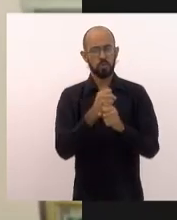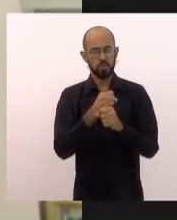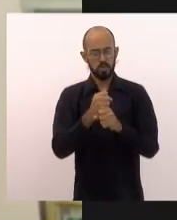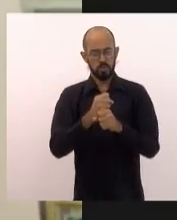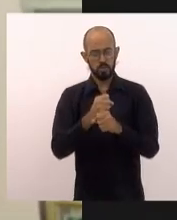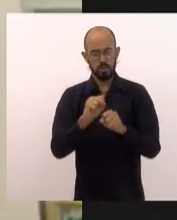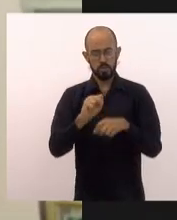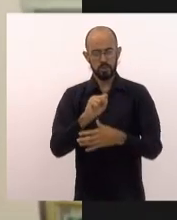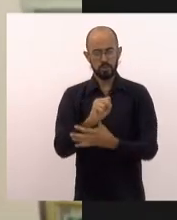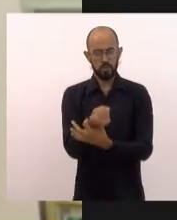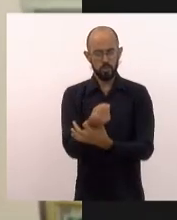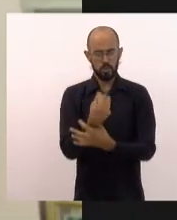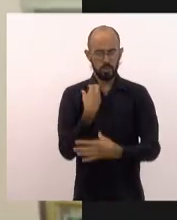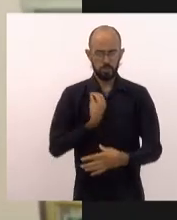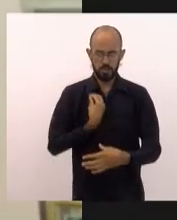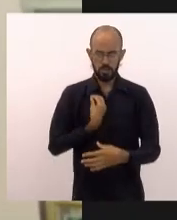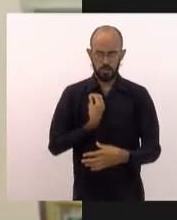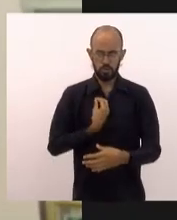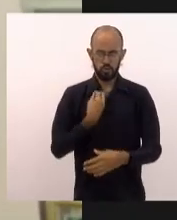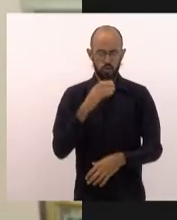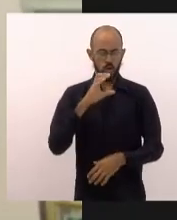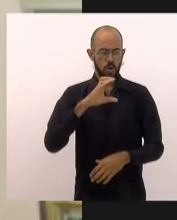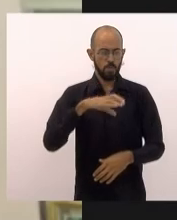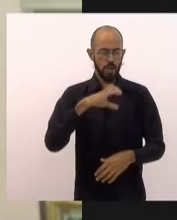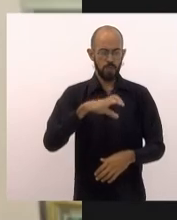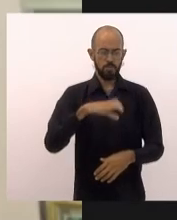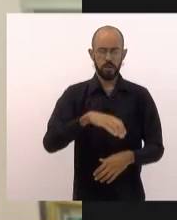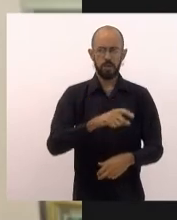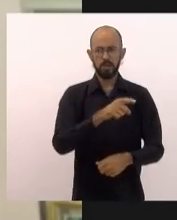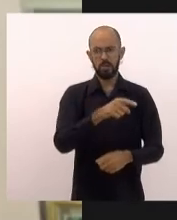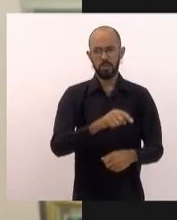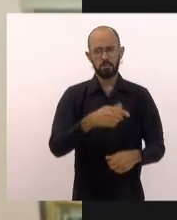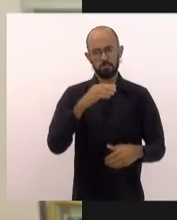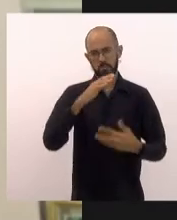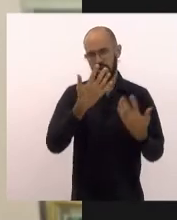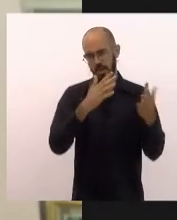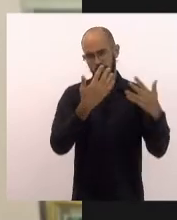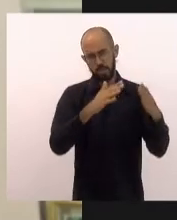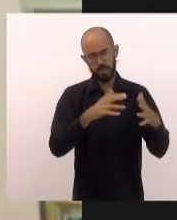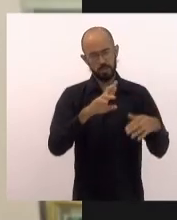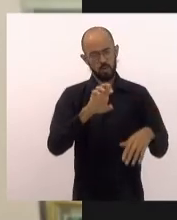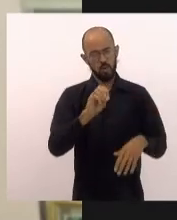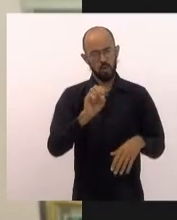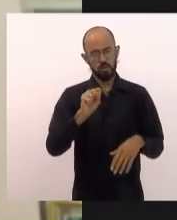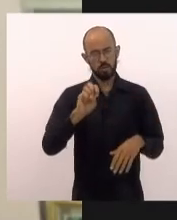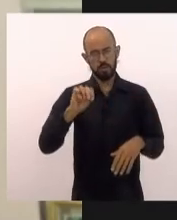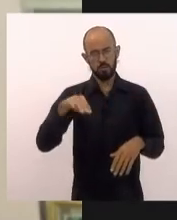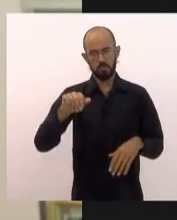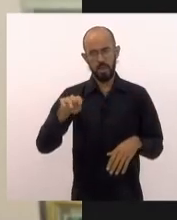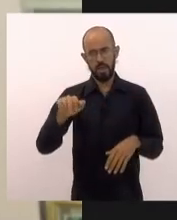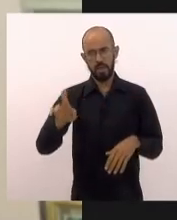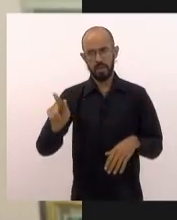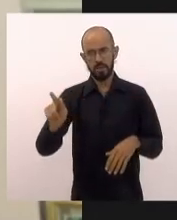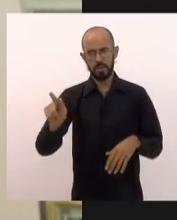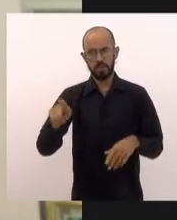Meus cumprimentos aqui ao comandante, capitão Rosenberg, à capitã